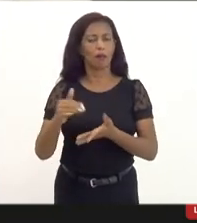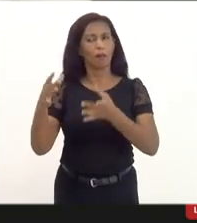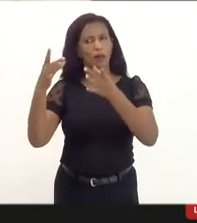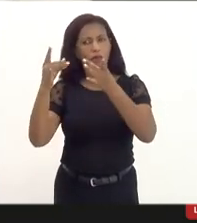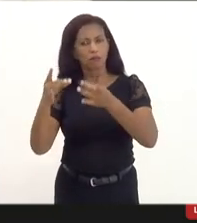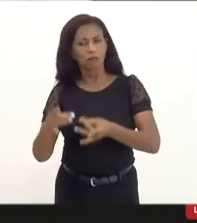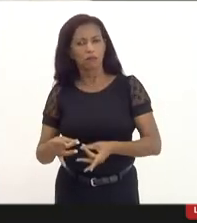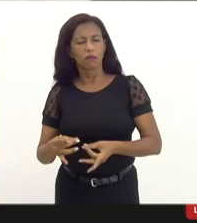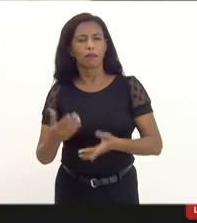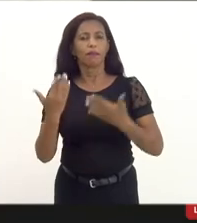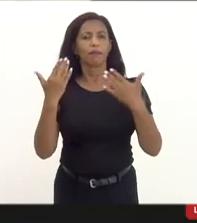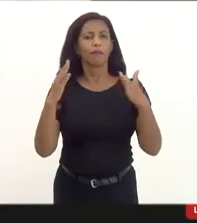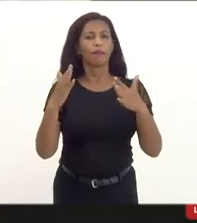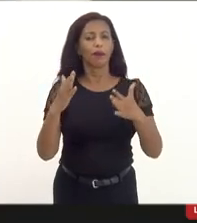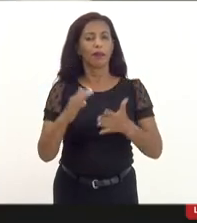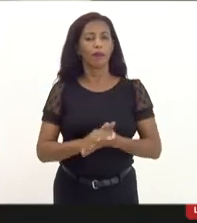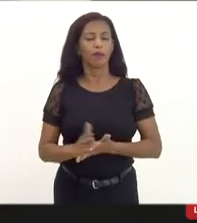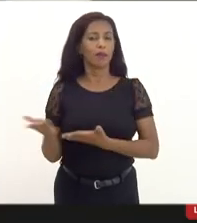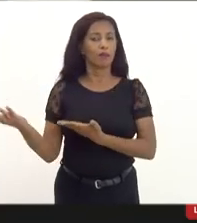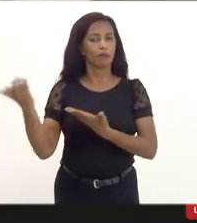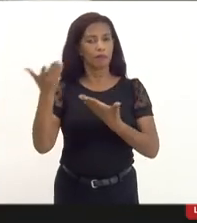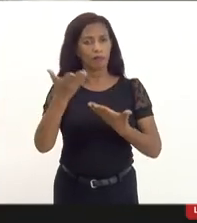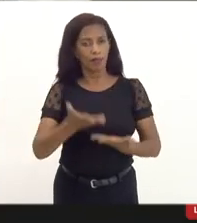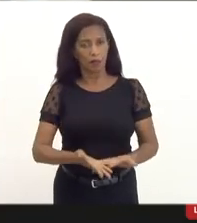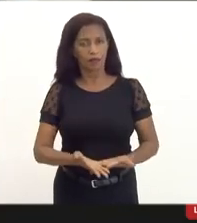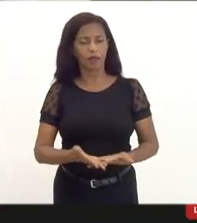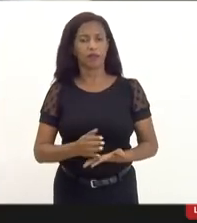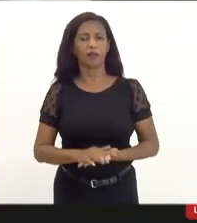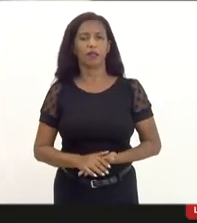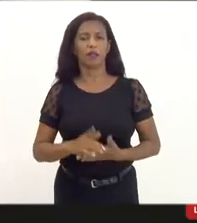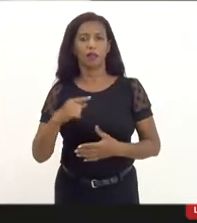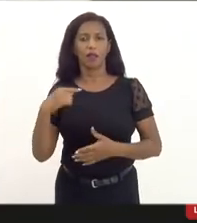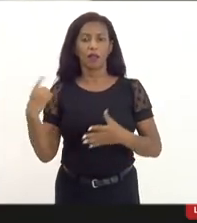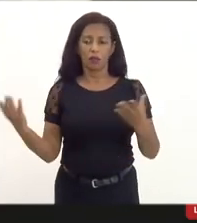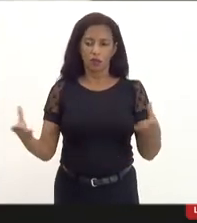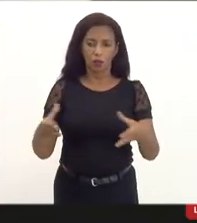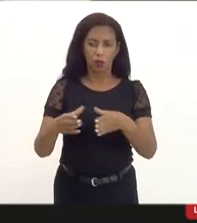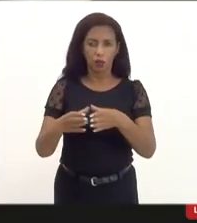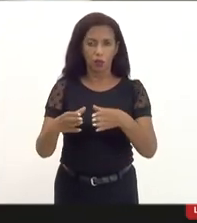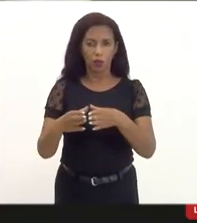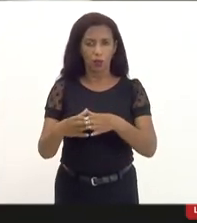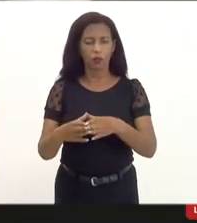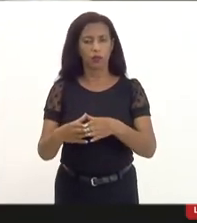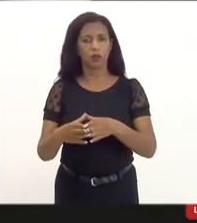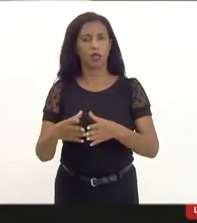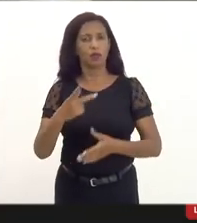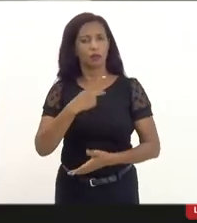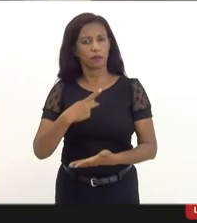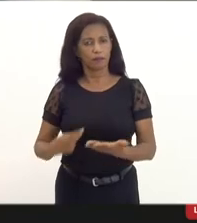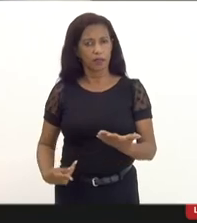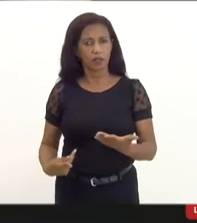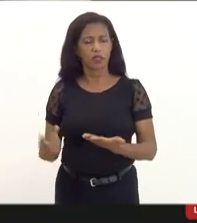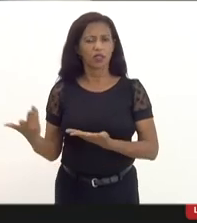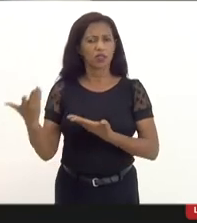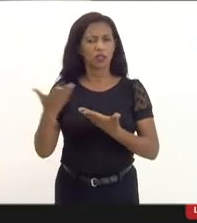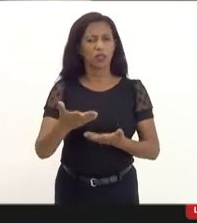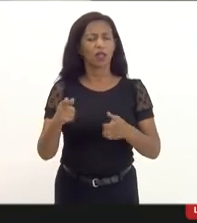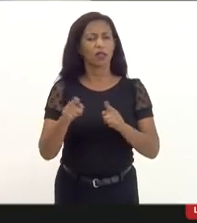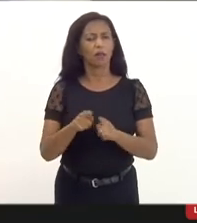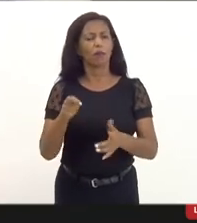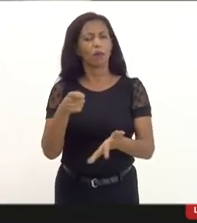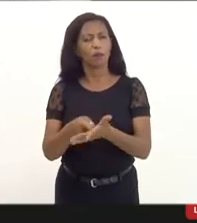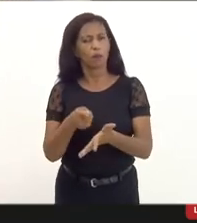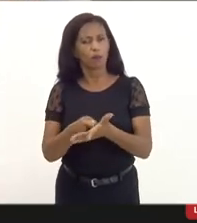explicações para a vinda e prestigiar a observar a nossa presidente e trazer